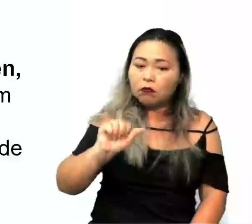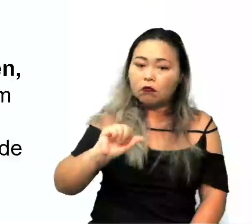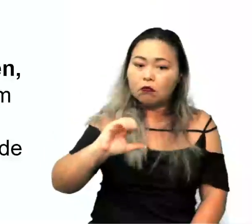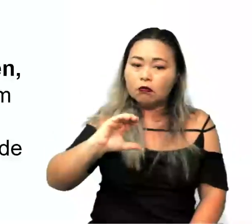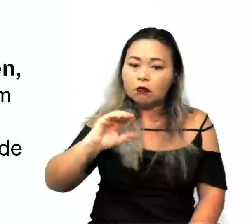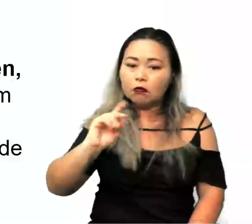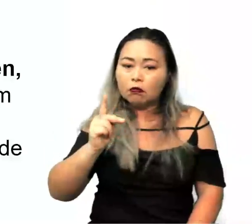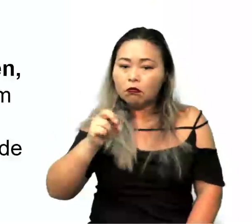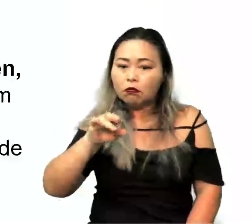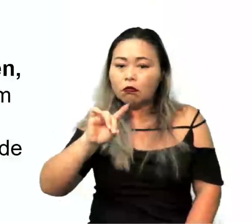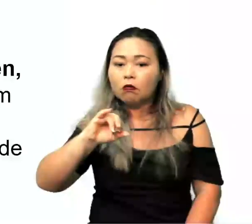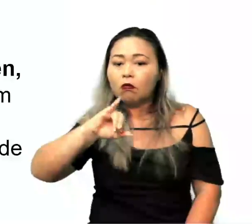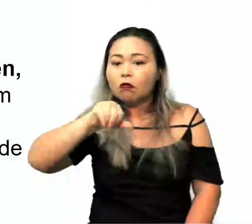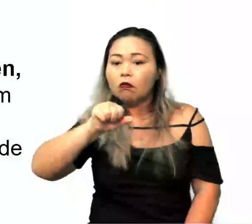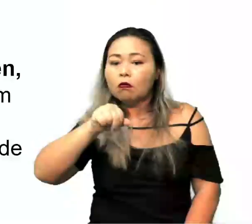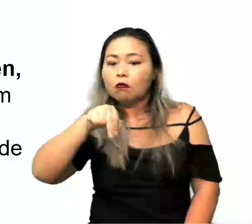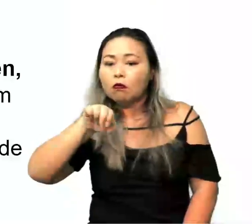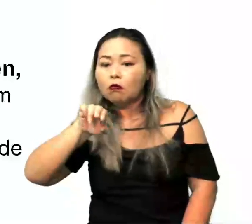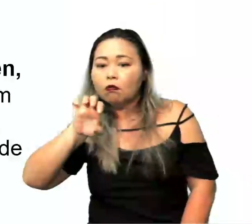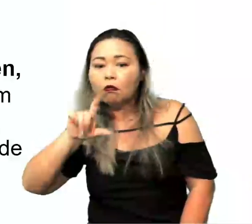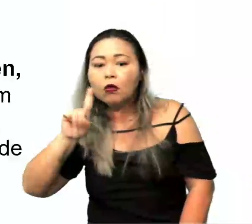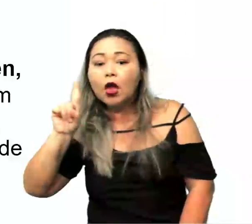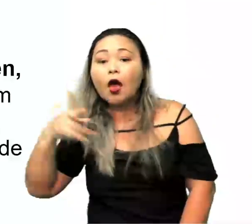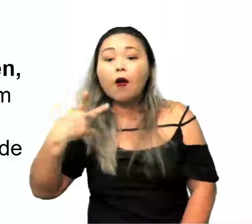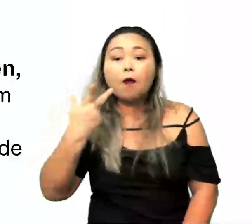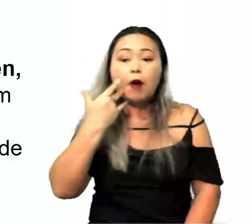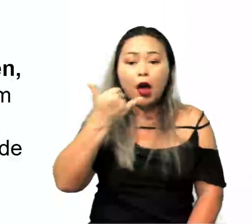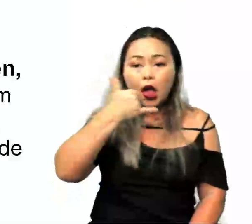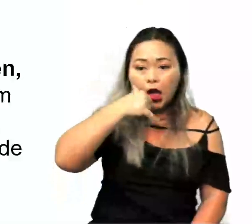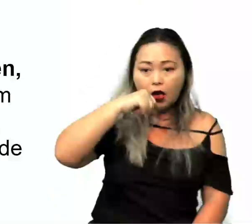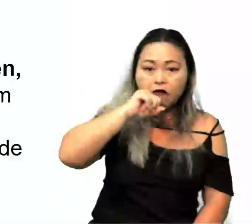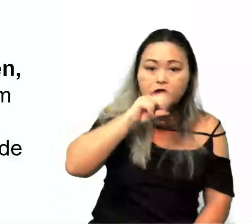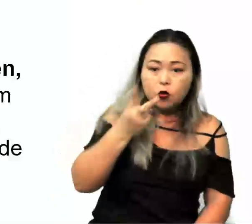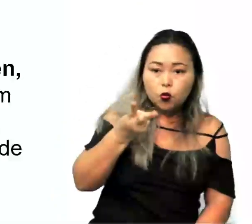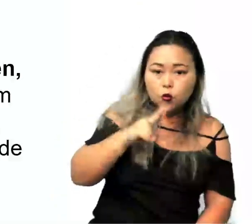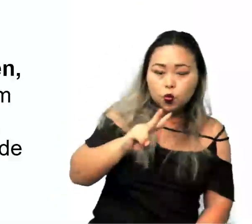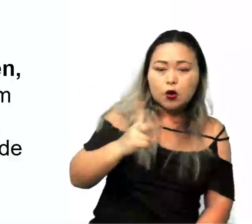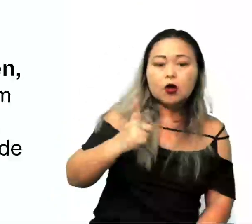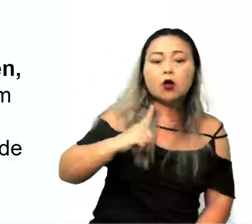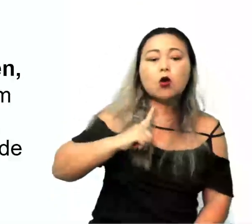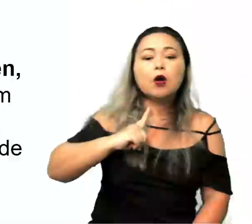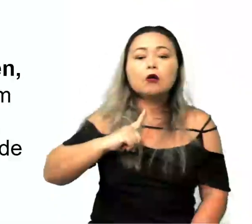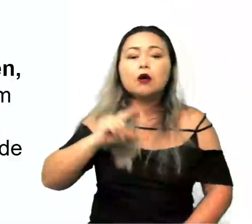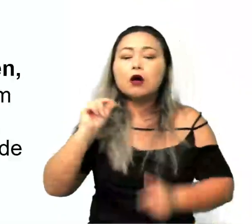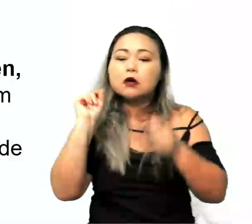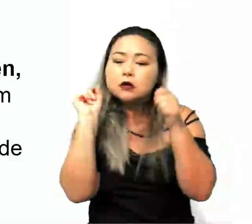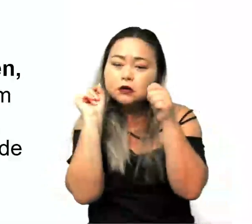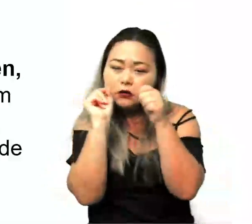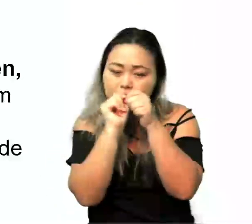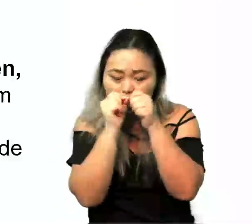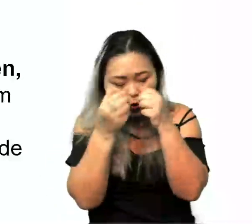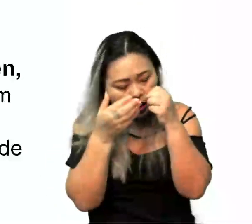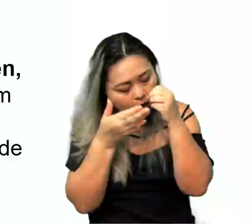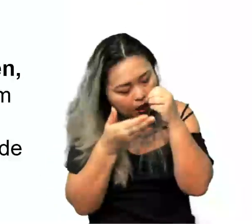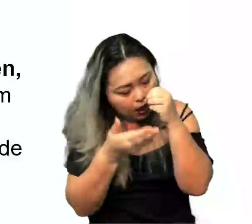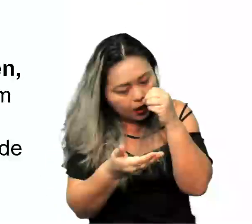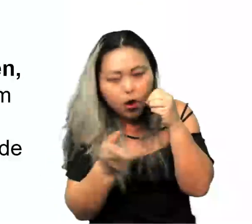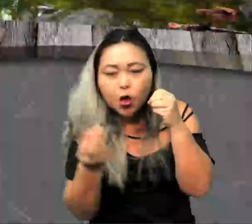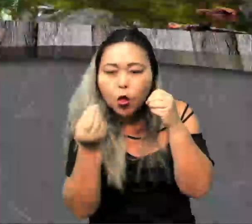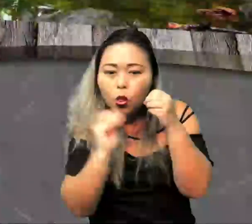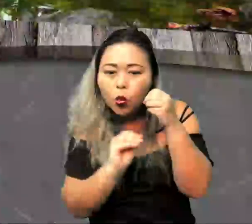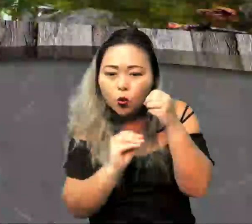eles inventaram um pequeno aparelho de duas lentes, ao qual chamaram de microscópio. Então,